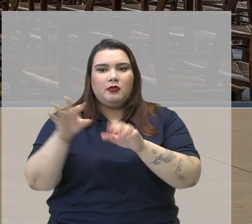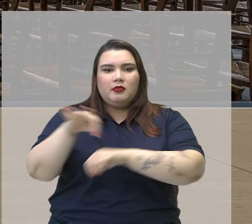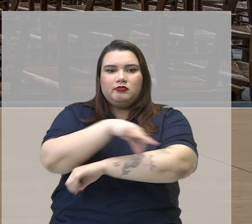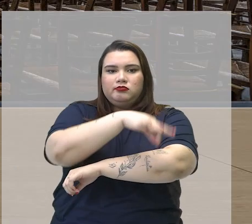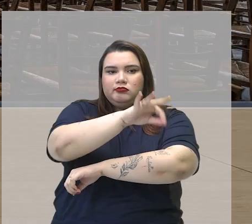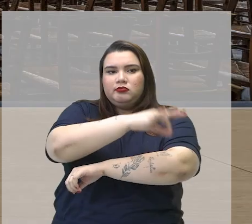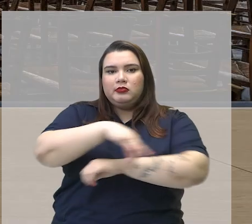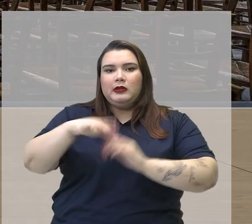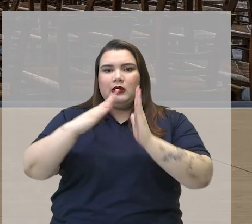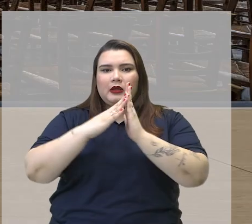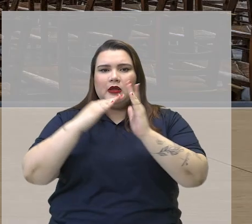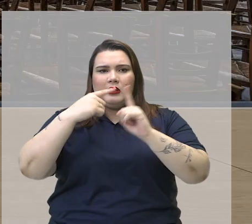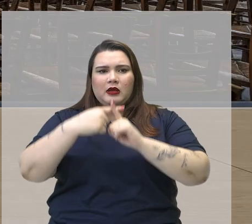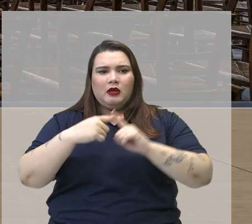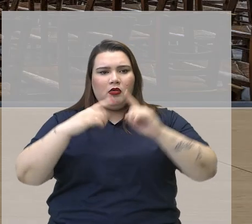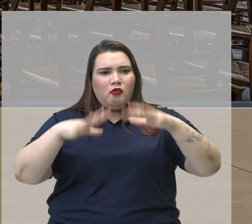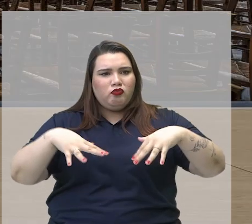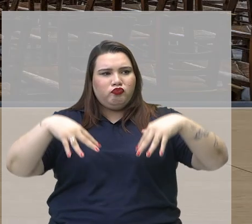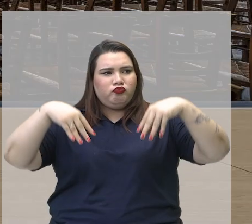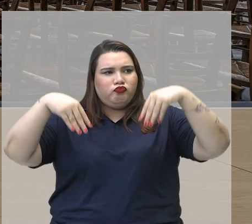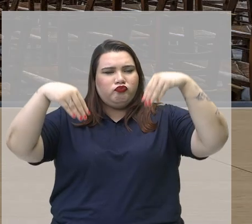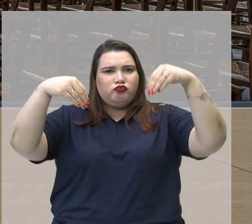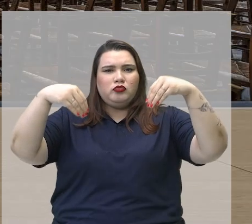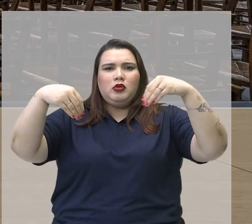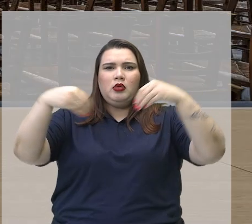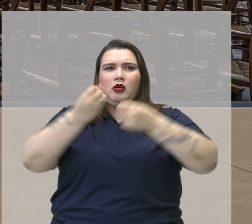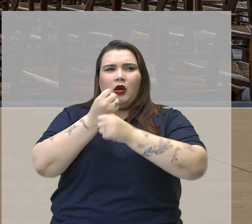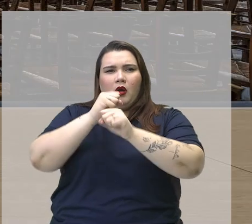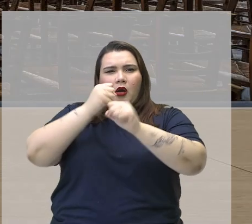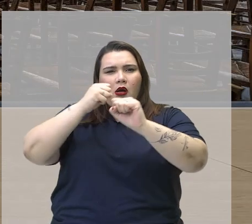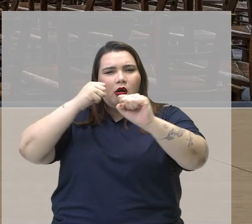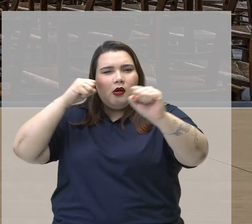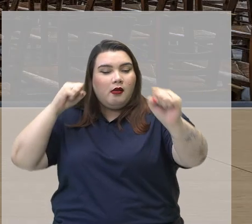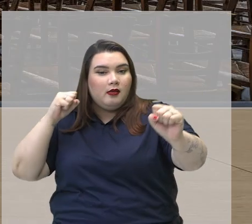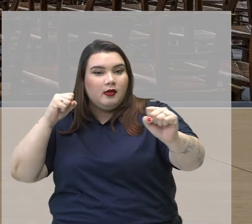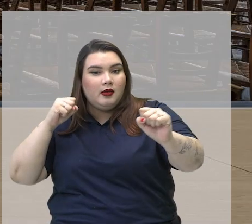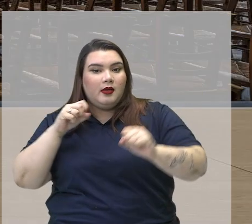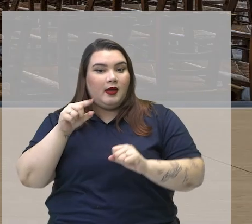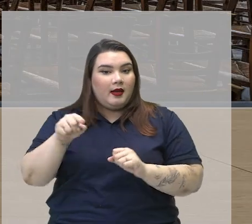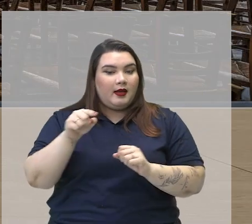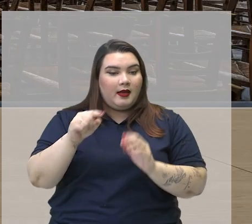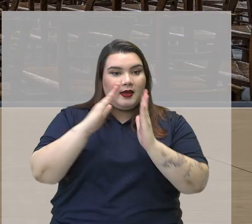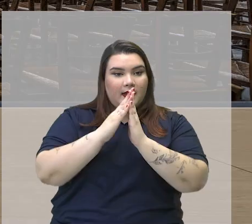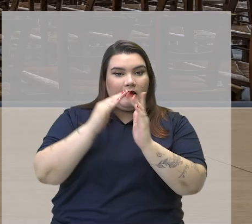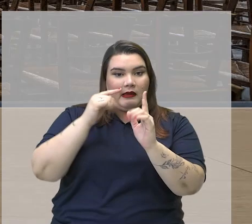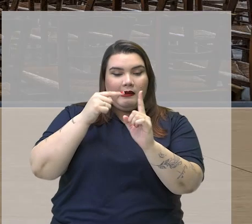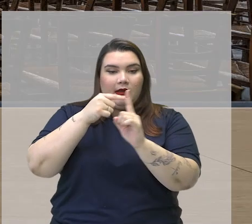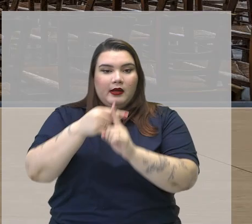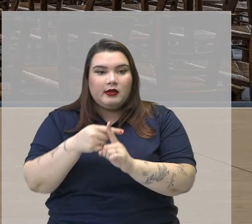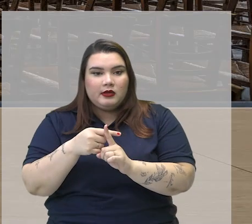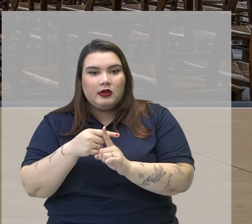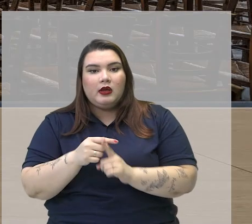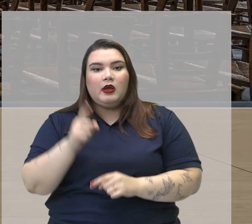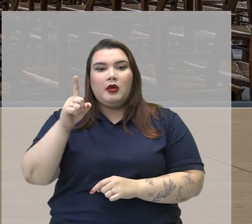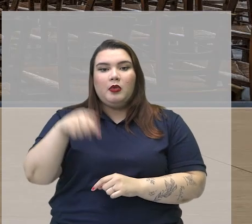muito alta, como vocês podem ver. Então, essa arquitetura das igrejas altíssimas, elas